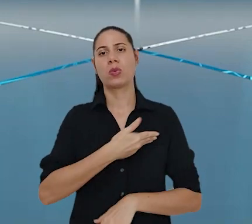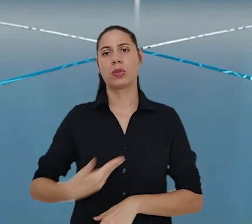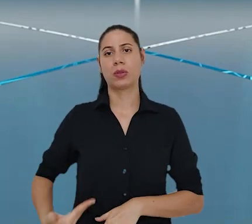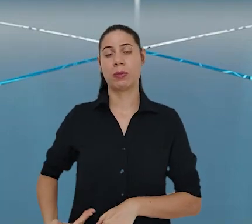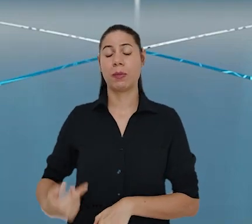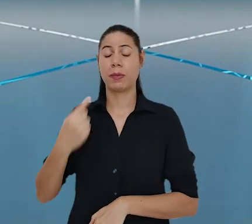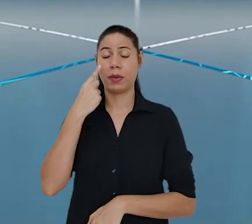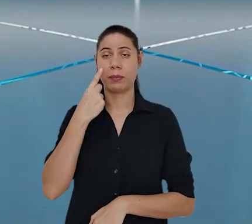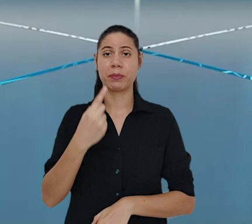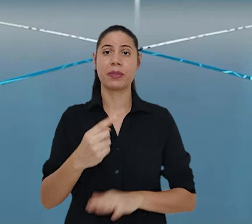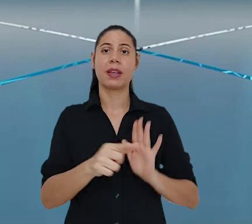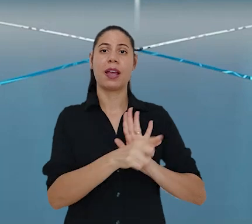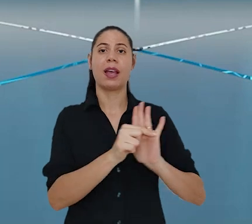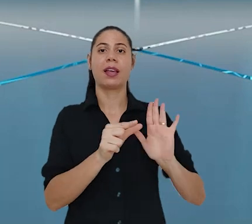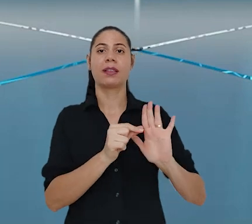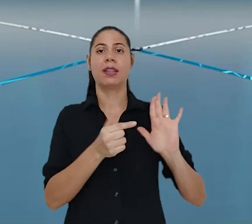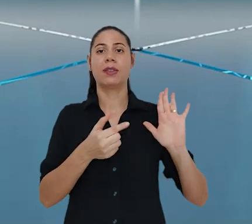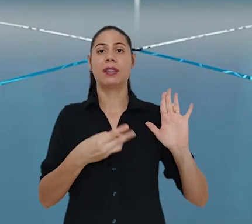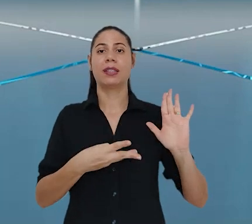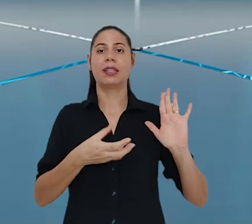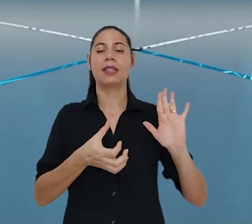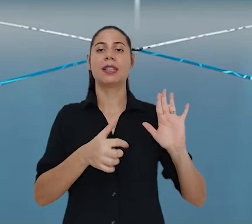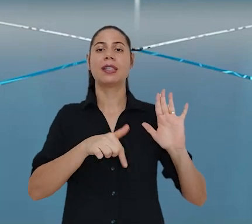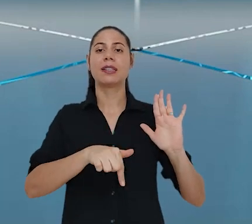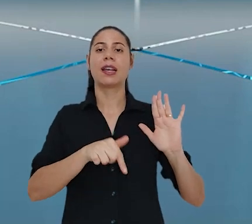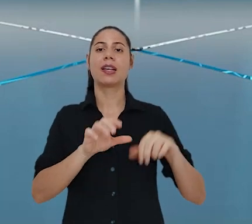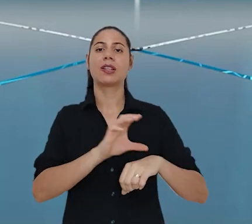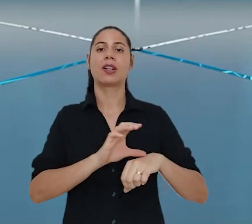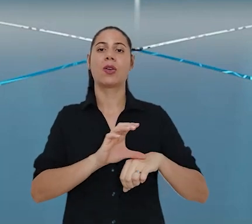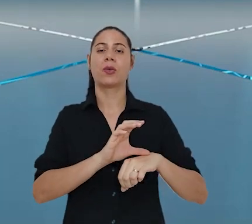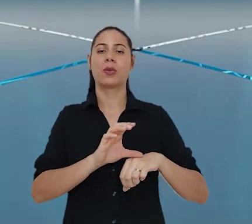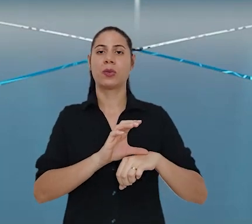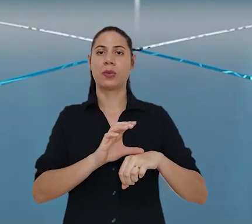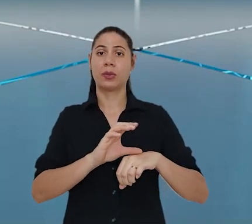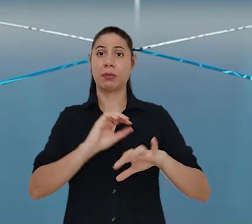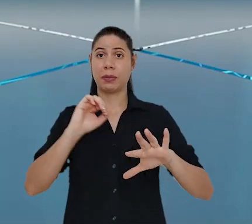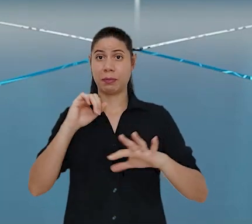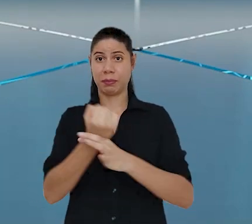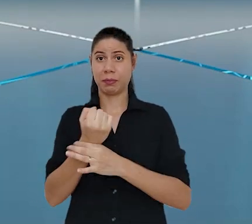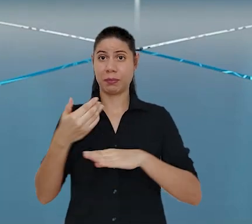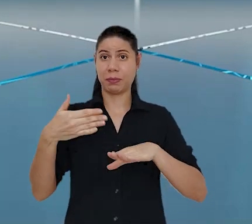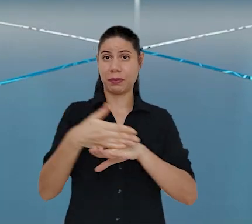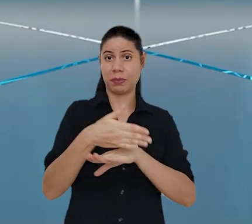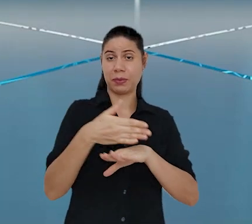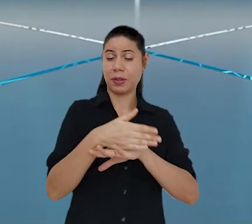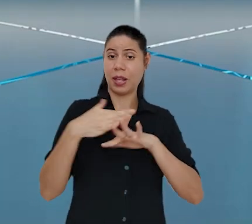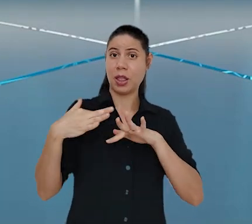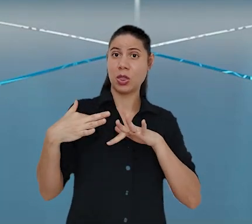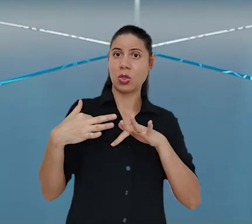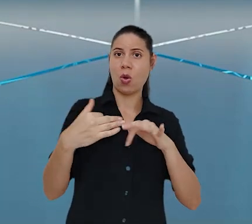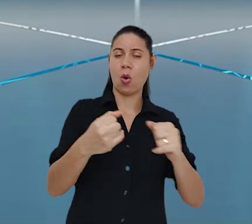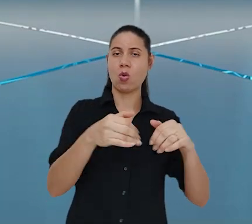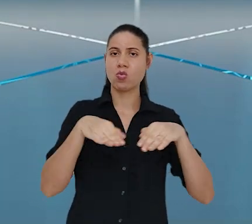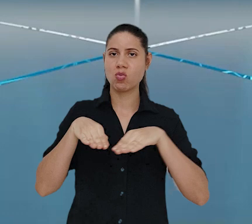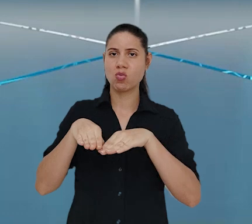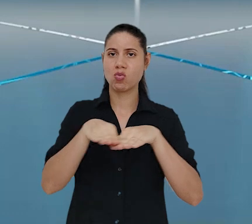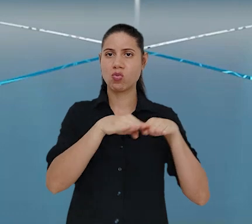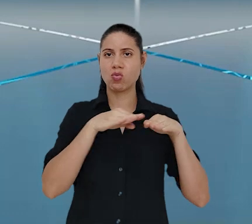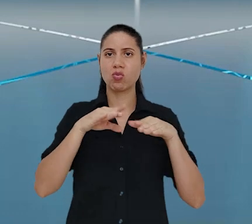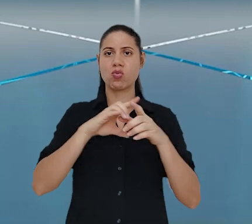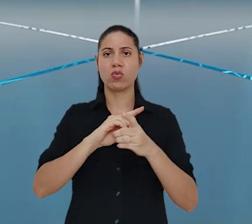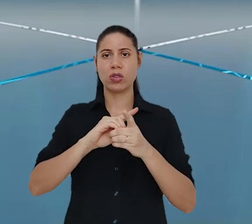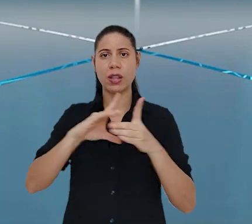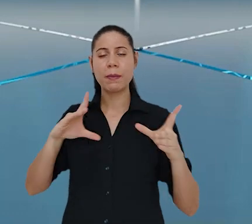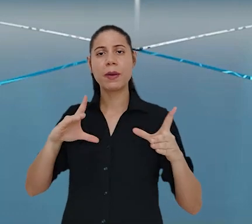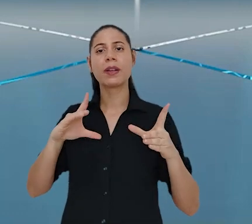concurso público. É isso que está previsto no artigo 37 da Constituição Federal. E para garantir o acesso de todos de